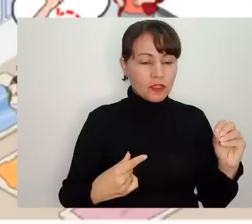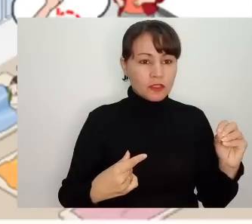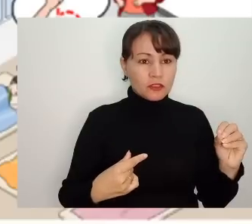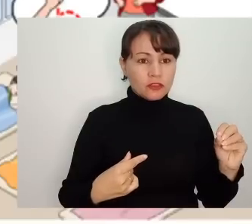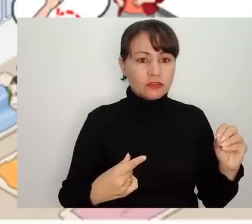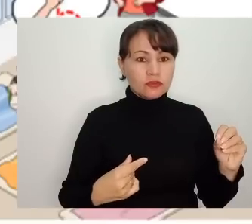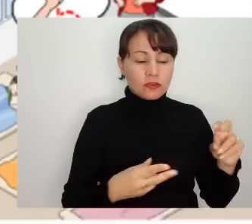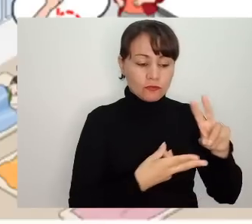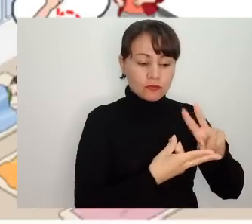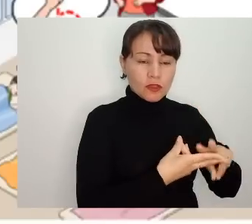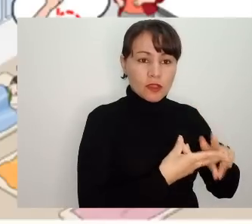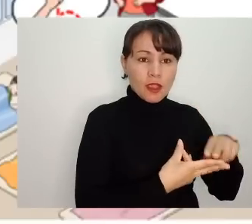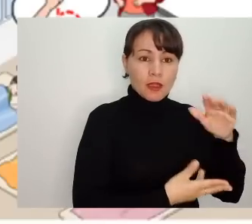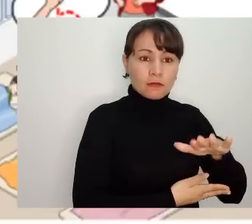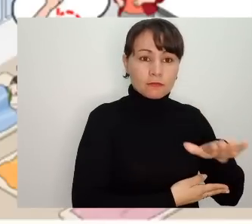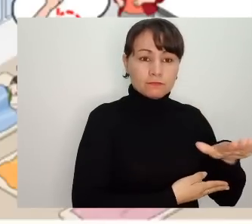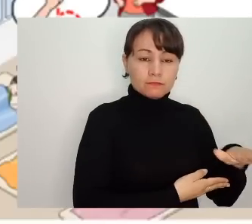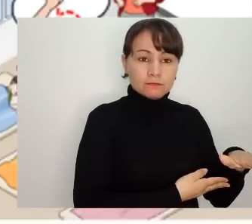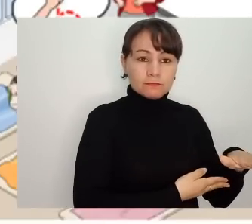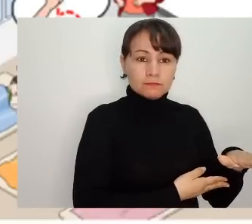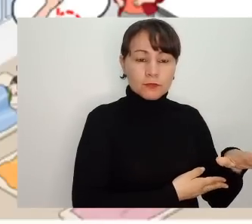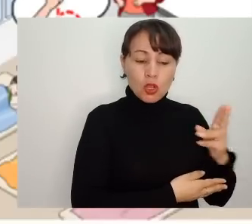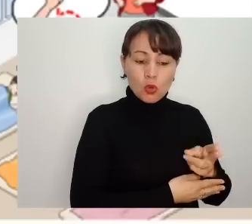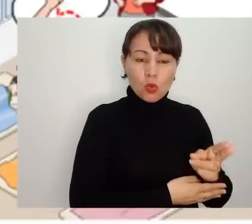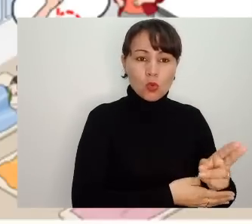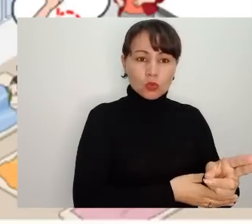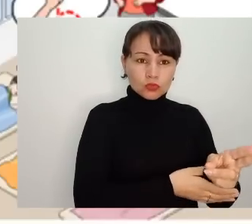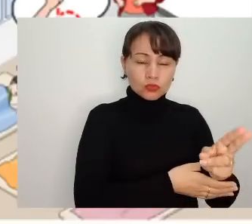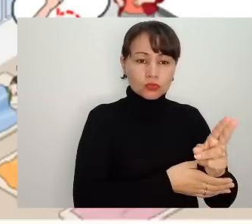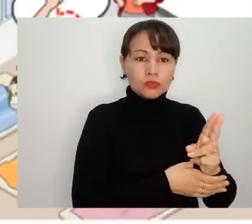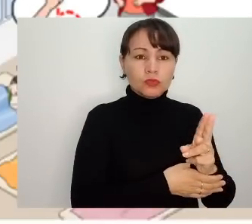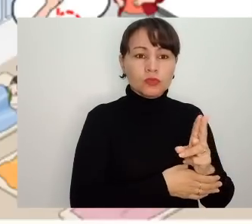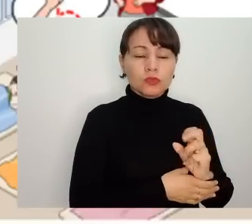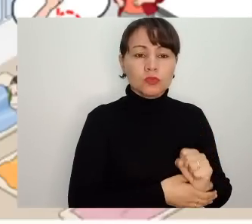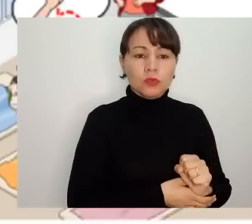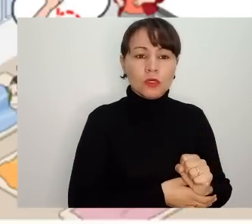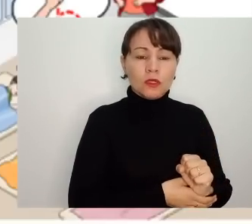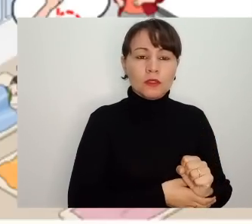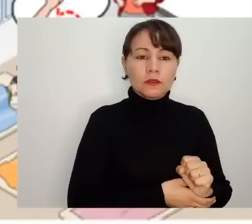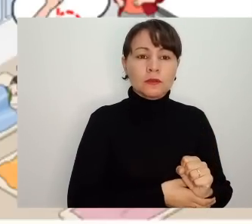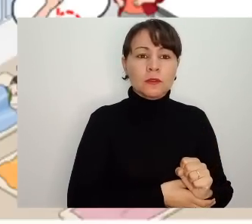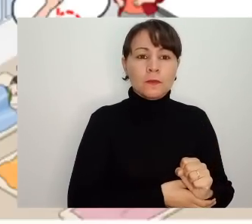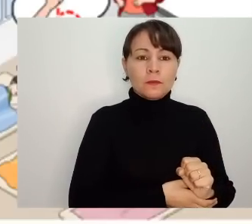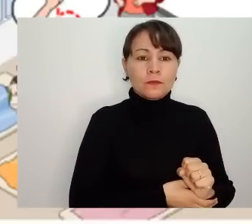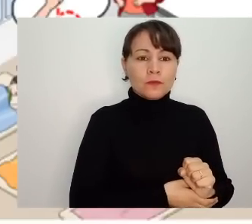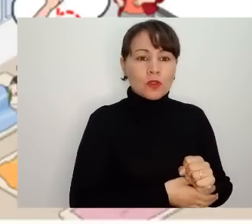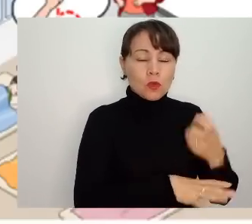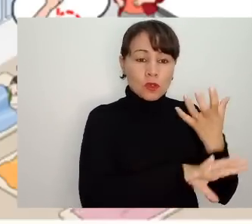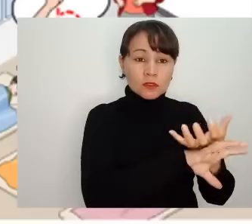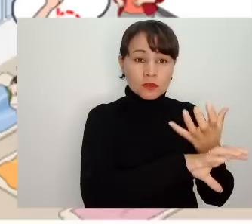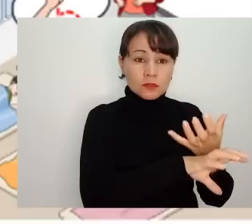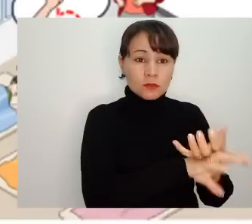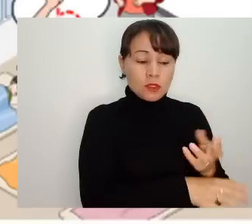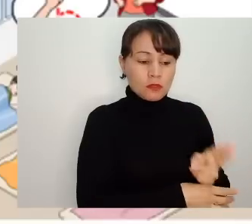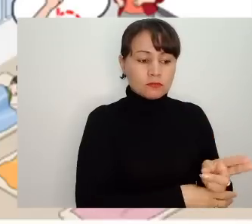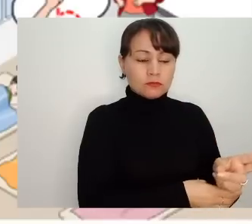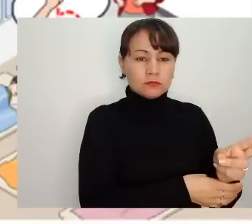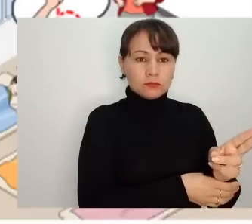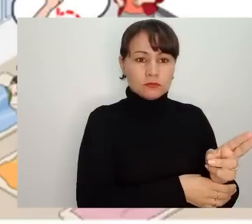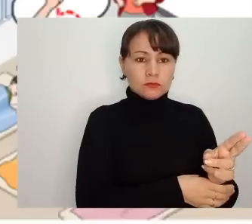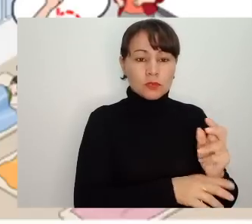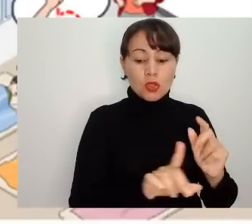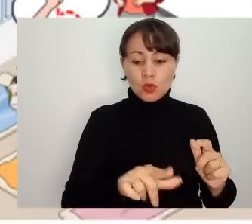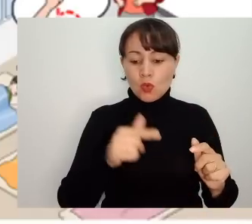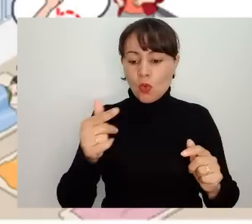20 alunos permaneceram em sala de aula, continuando com as suas disciplinas na